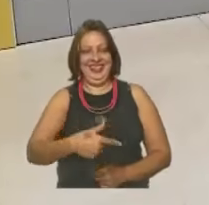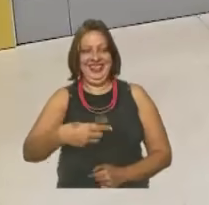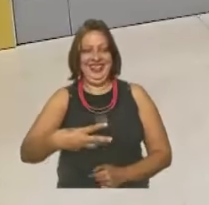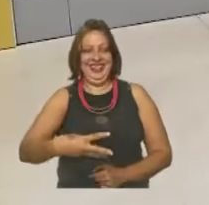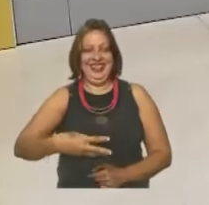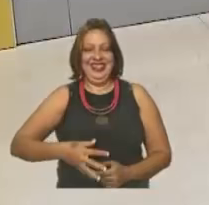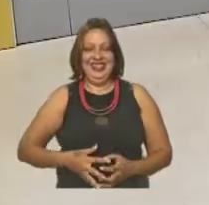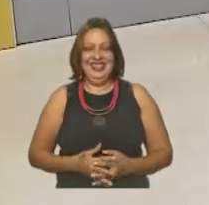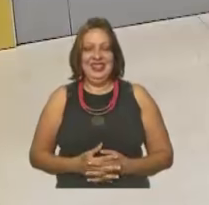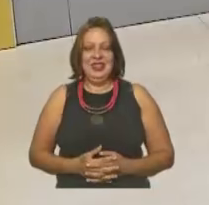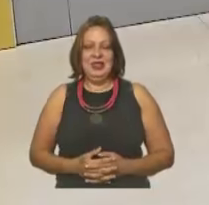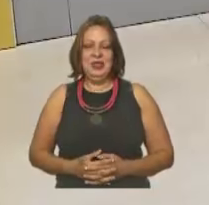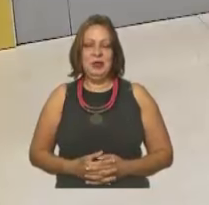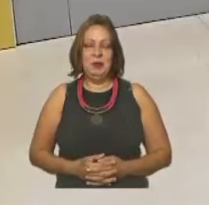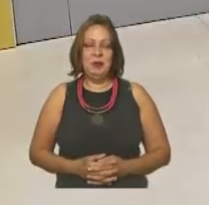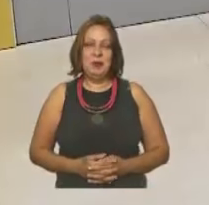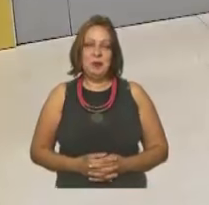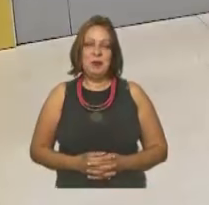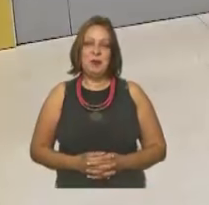23. 23.